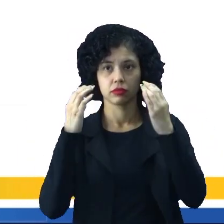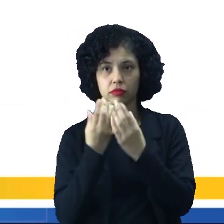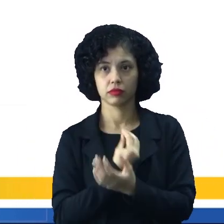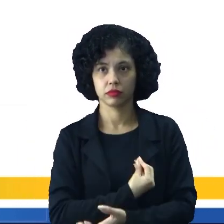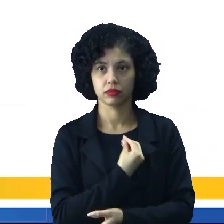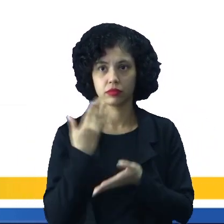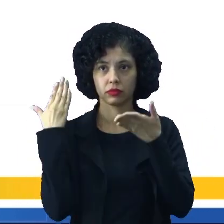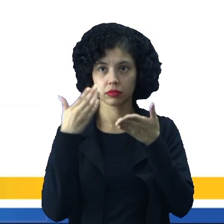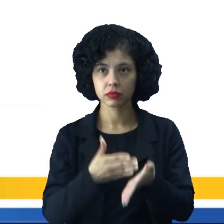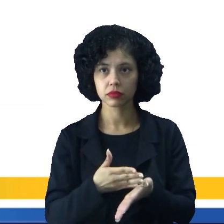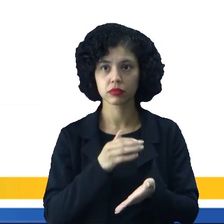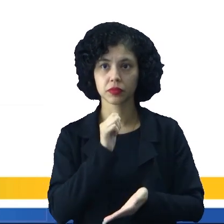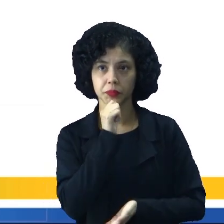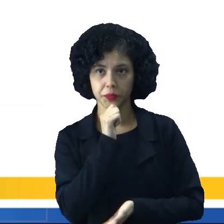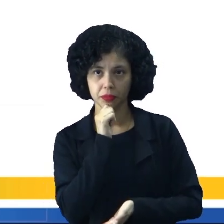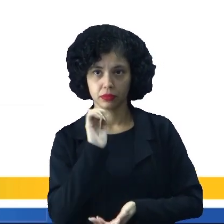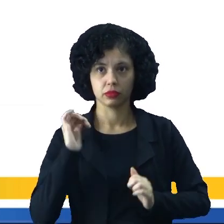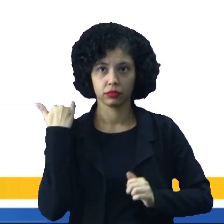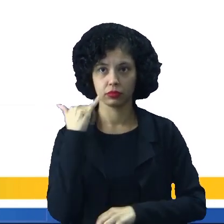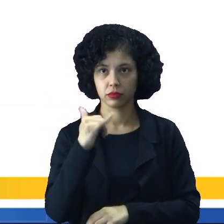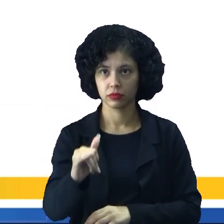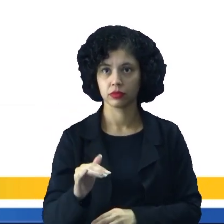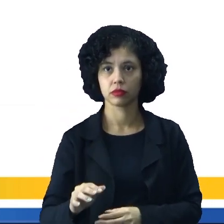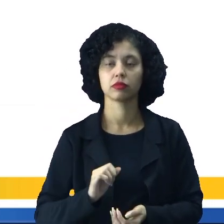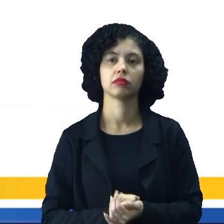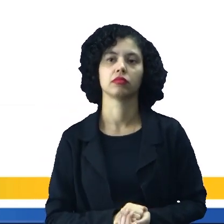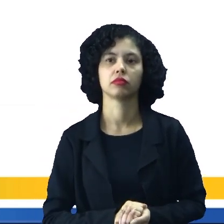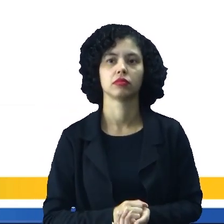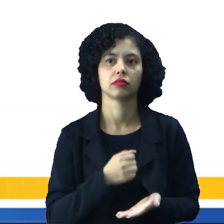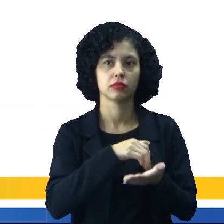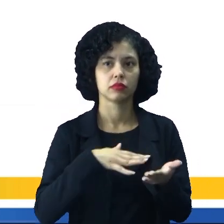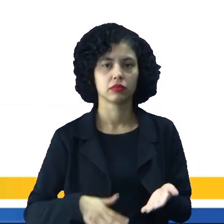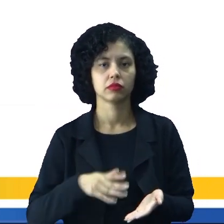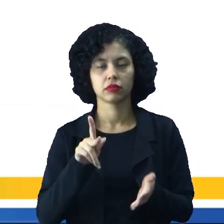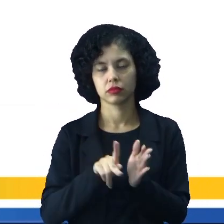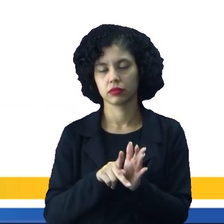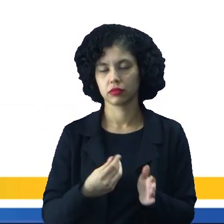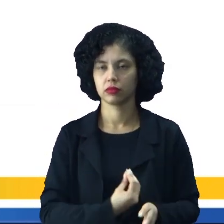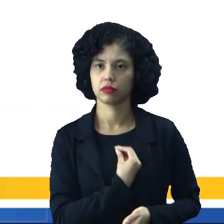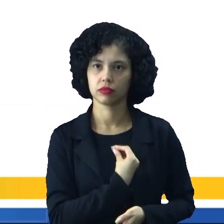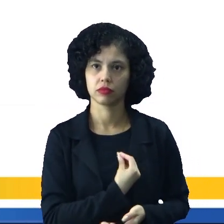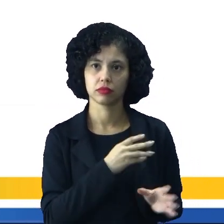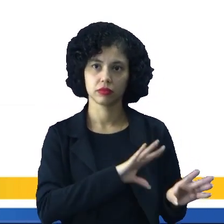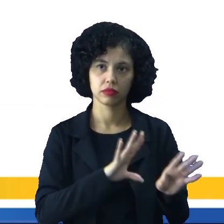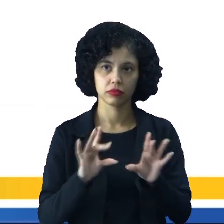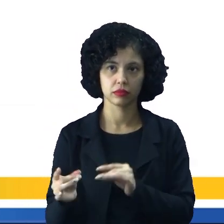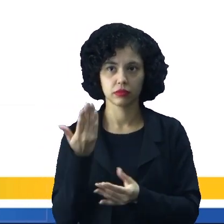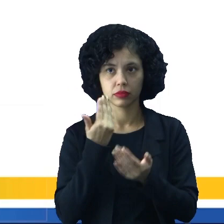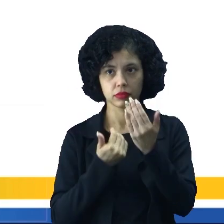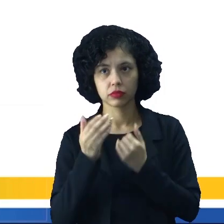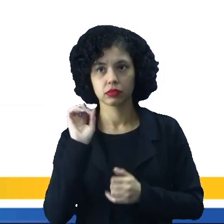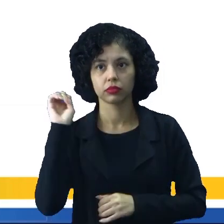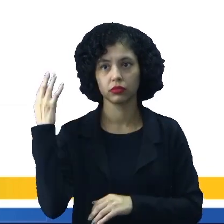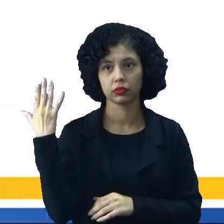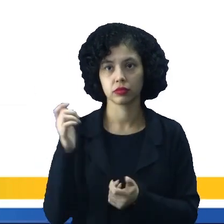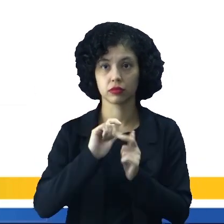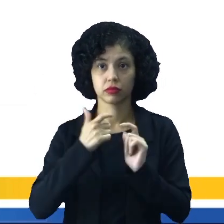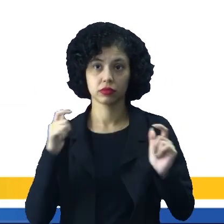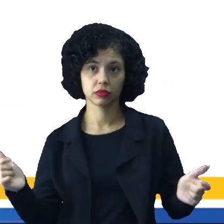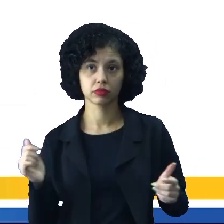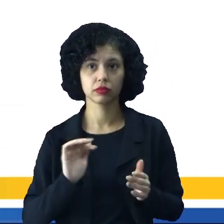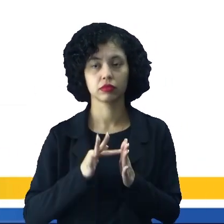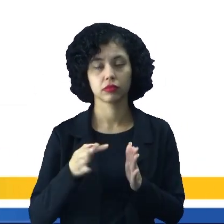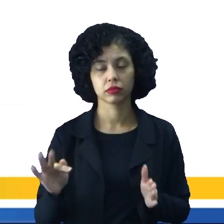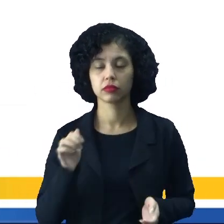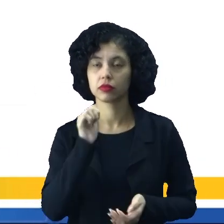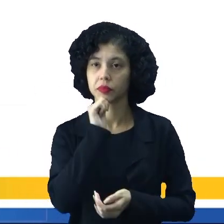com o objetivo de obter energia para o funcionamento de suas atividades vitais. É através dos alimentos que ocorre o crescimento,